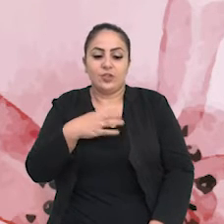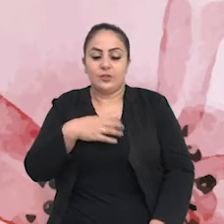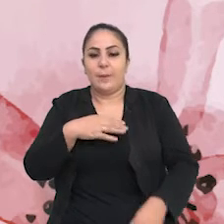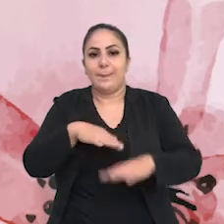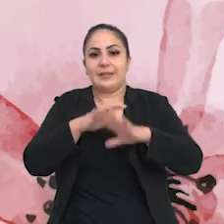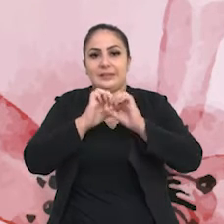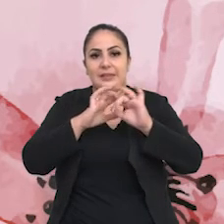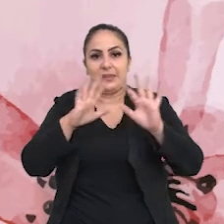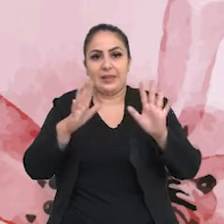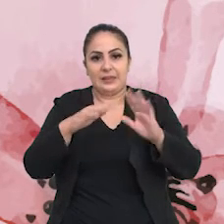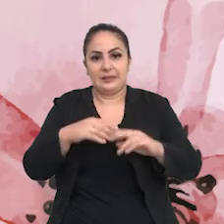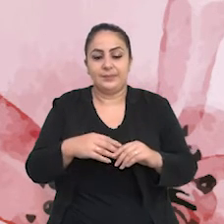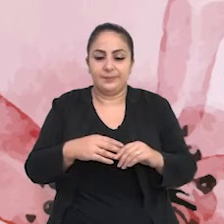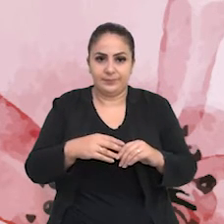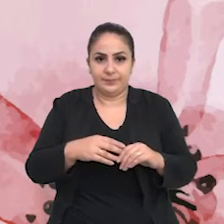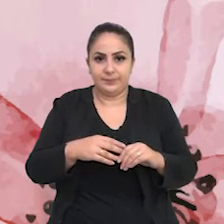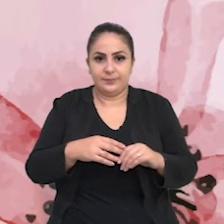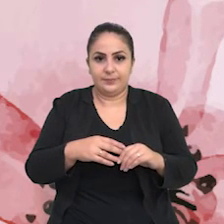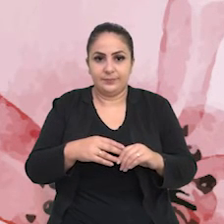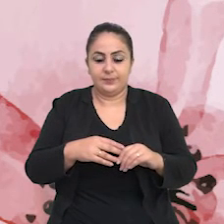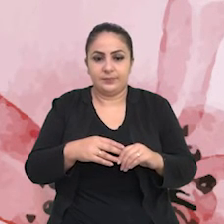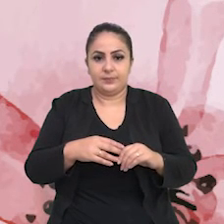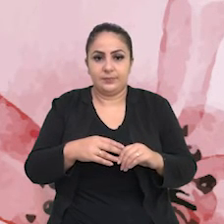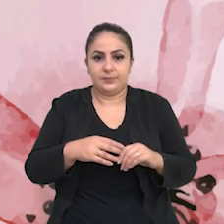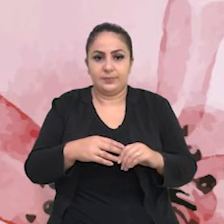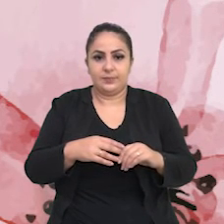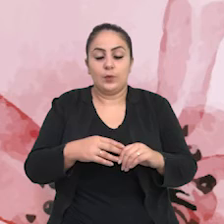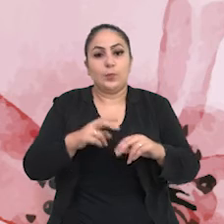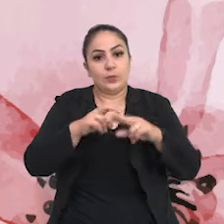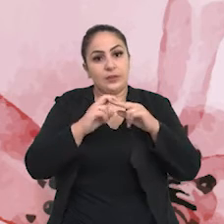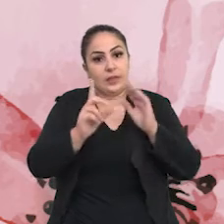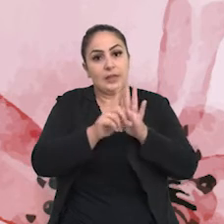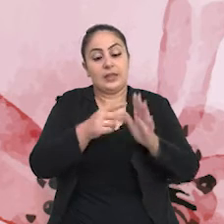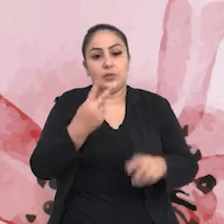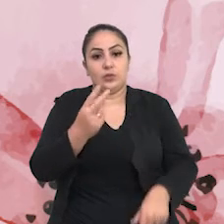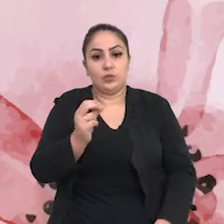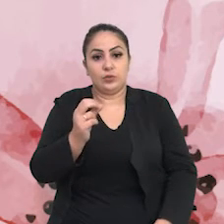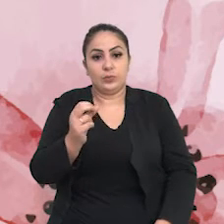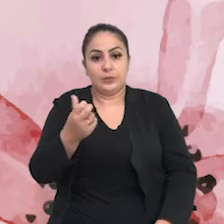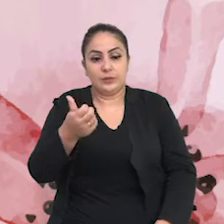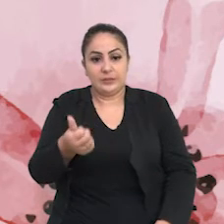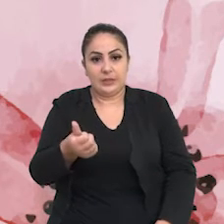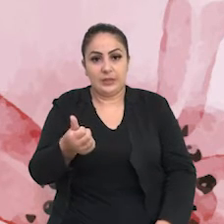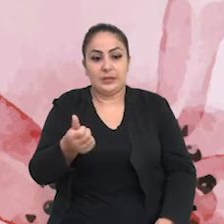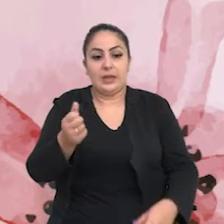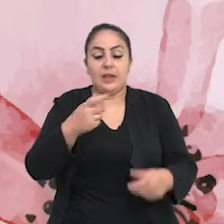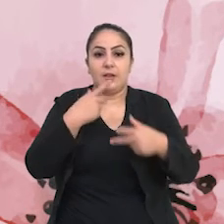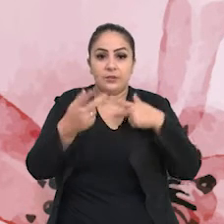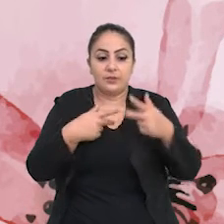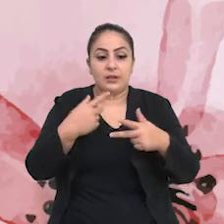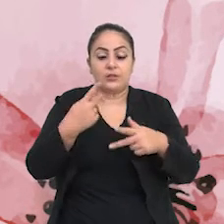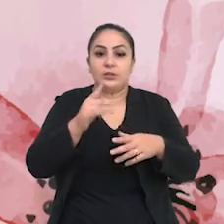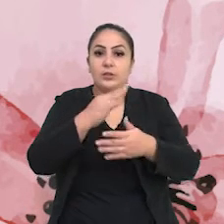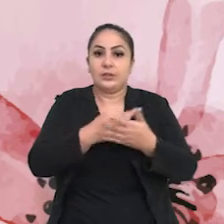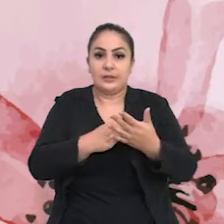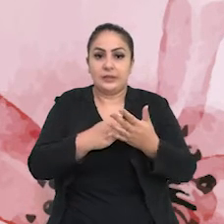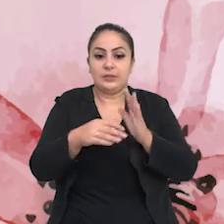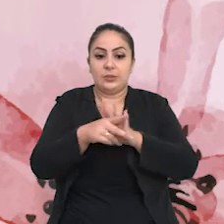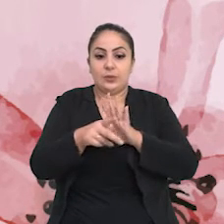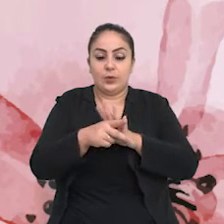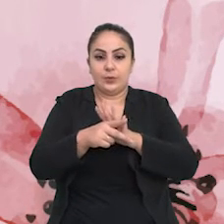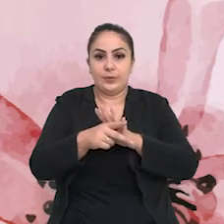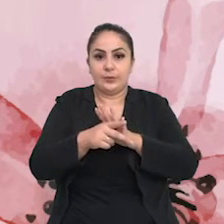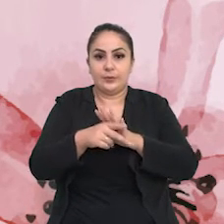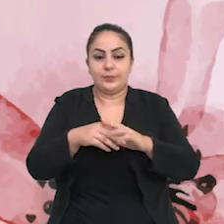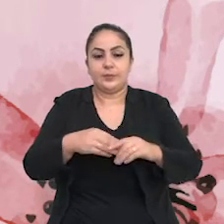clara, né, sobre isso. Então, essa lei é de 2006 e ela prevê no seu texto,